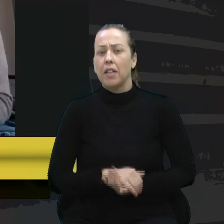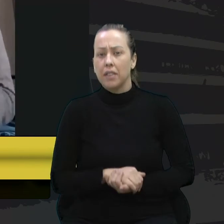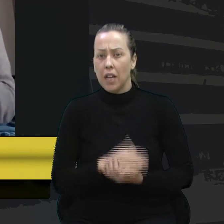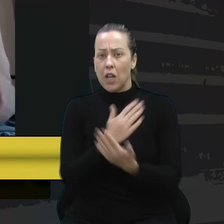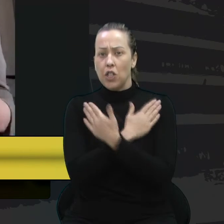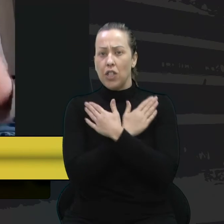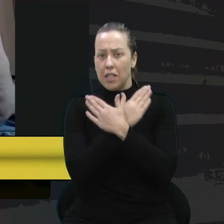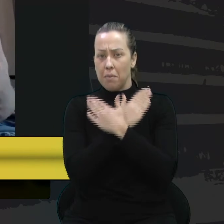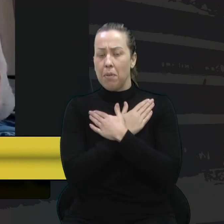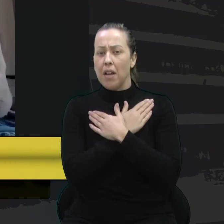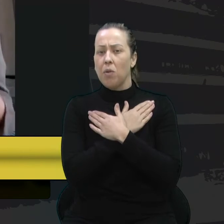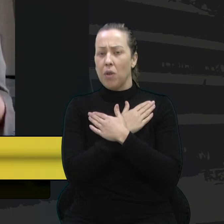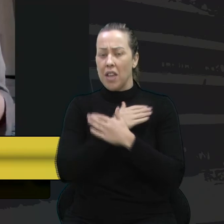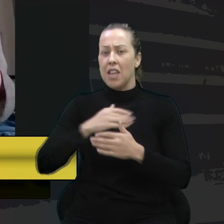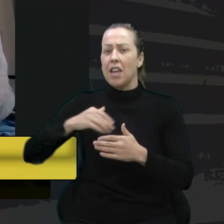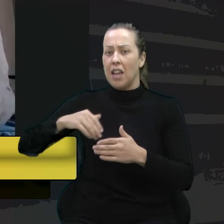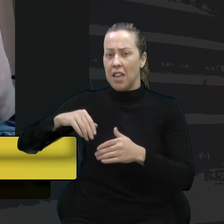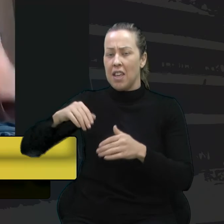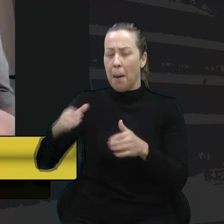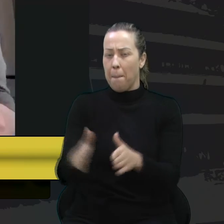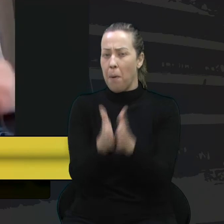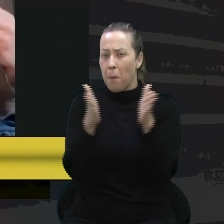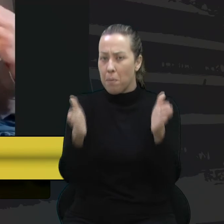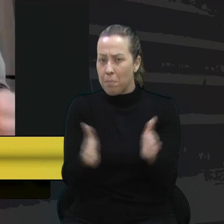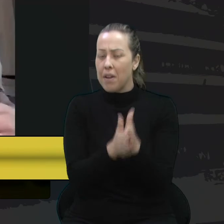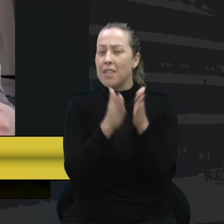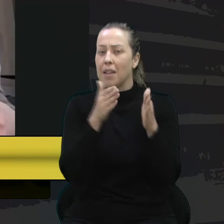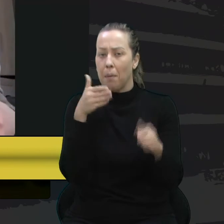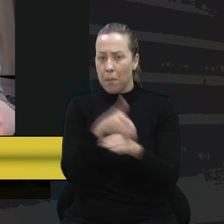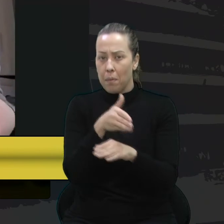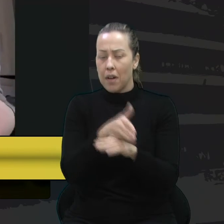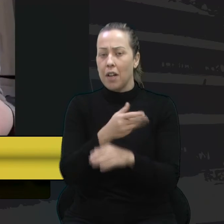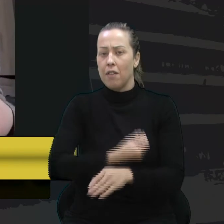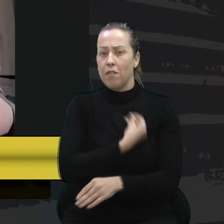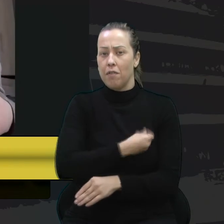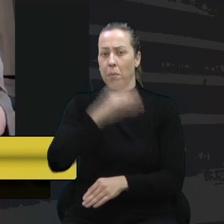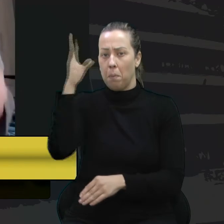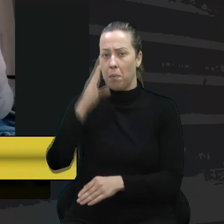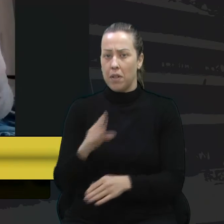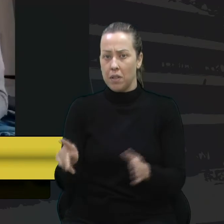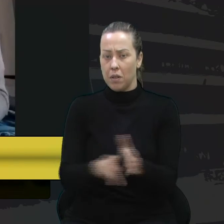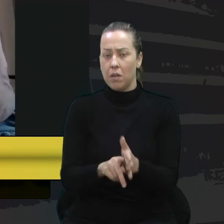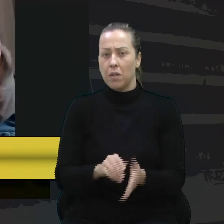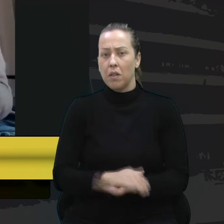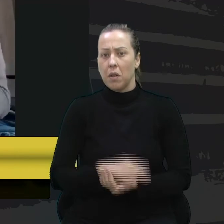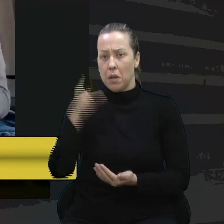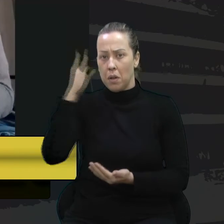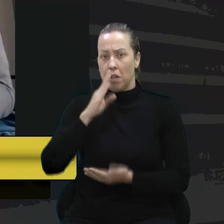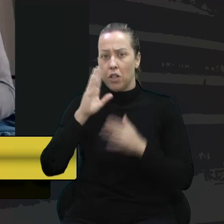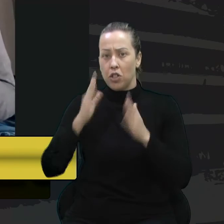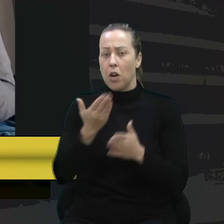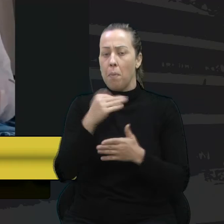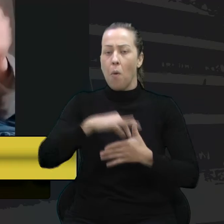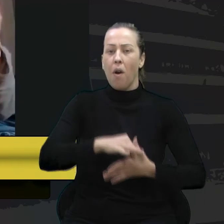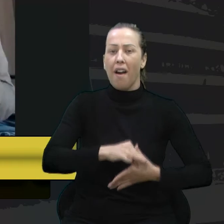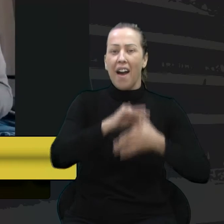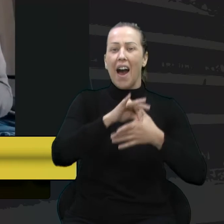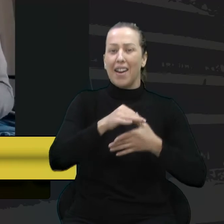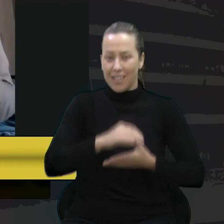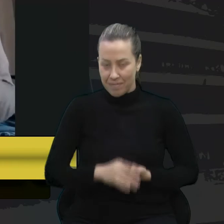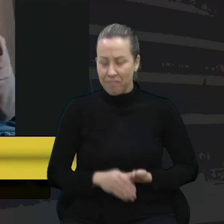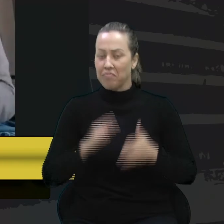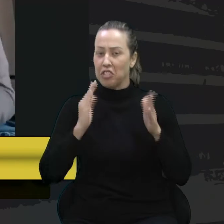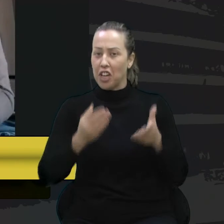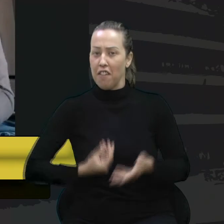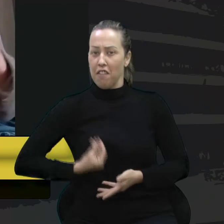desemprego e a miséria, infelizmente, fazem parte da realidade do brasileiro. De um brasileiro que já comeu carne, de um brasileiro que